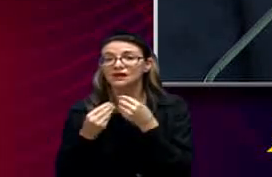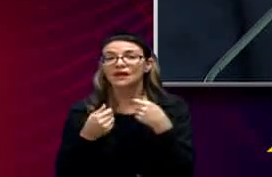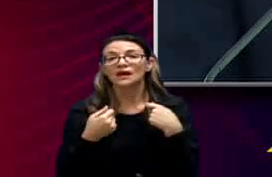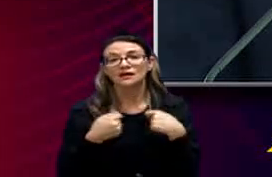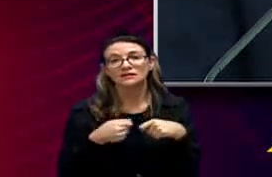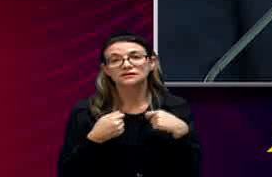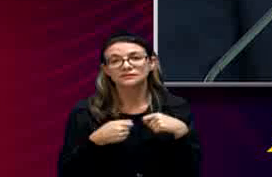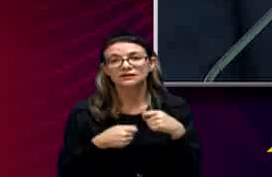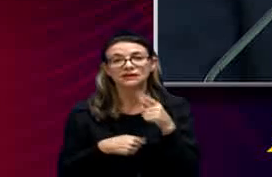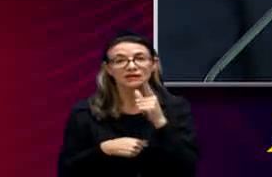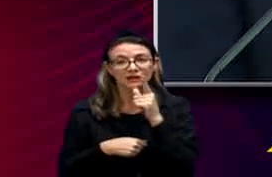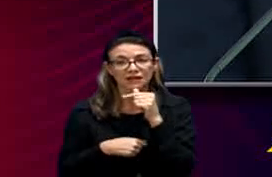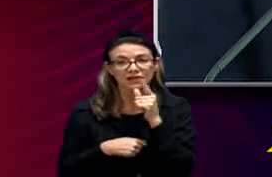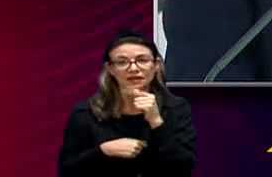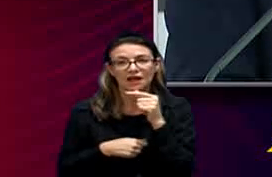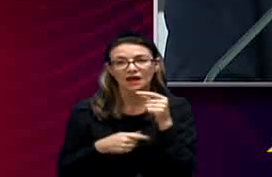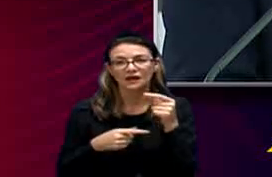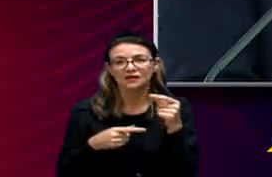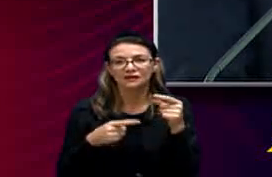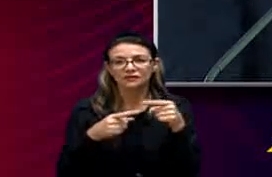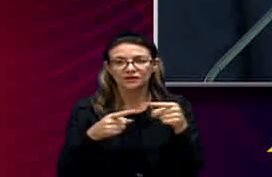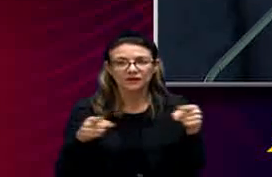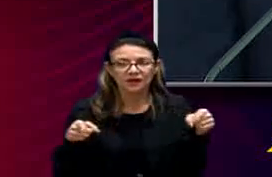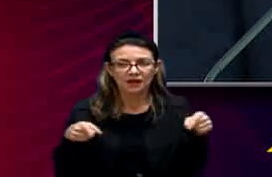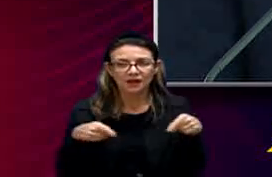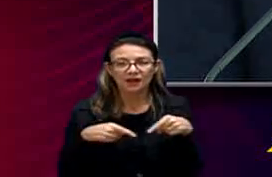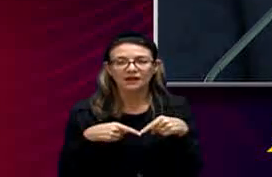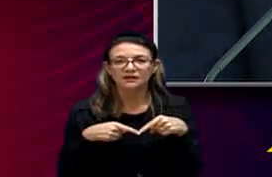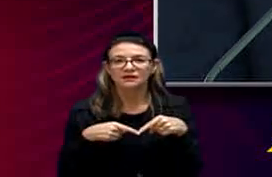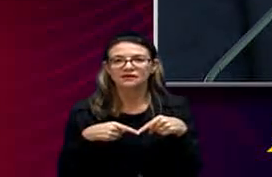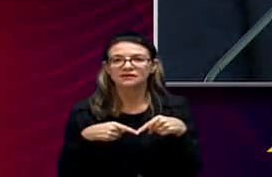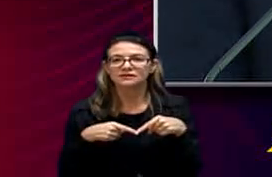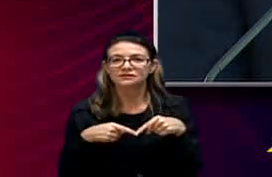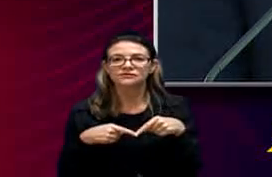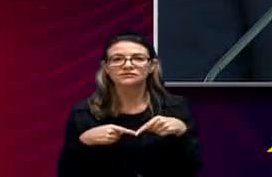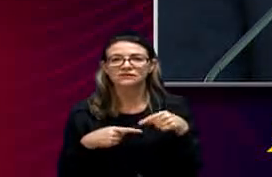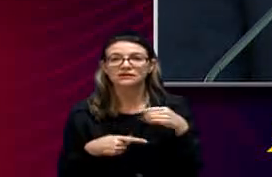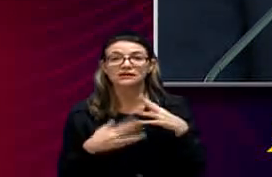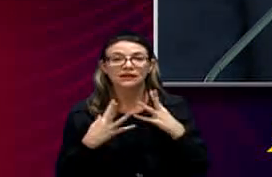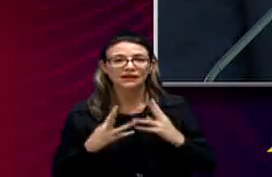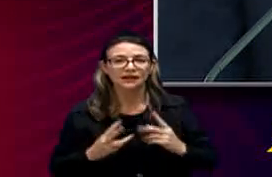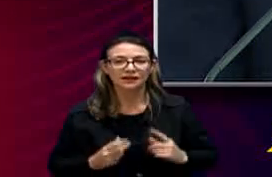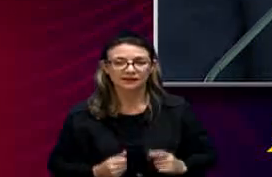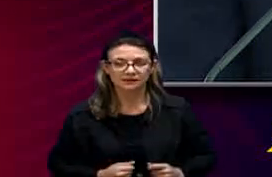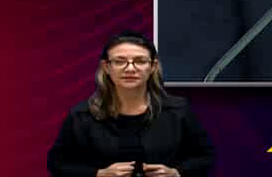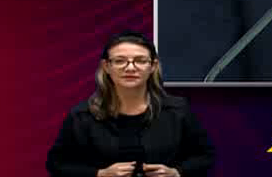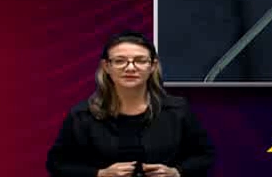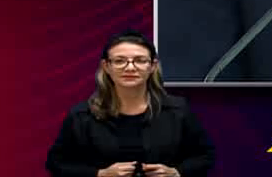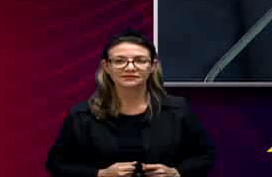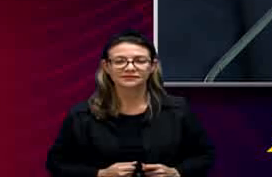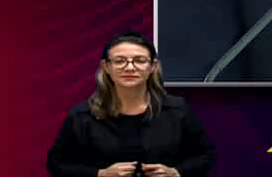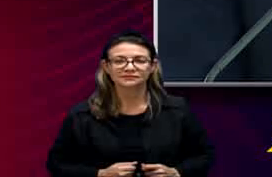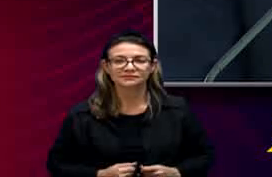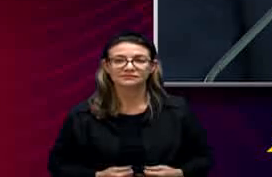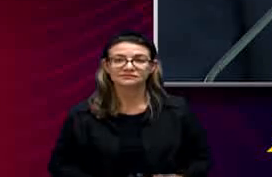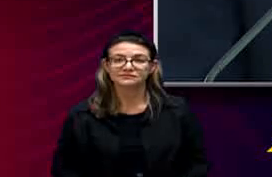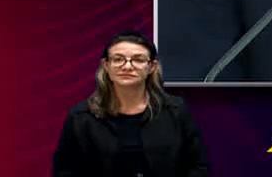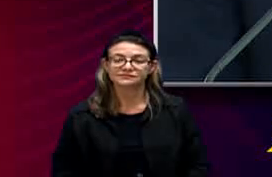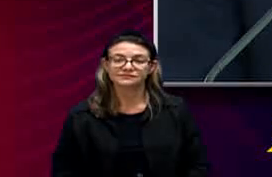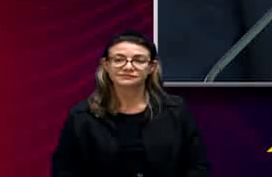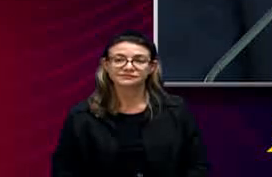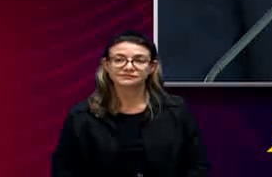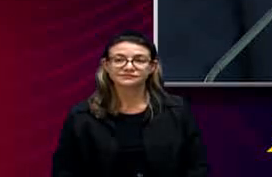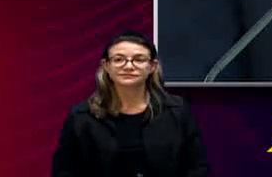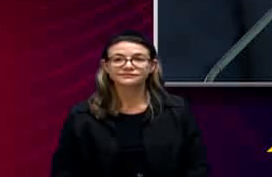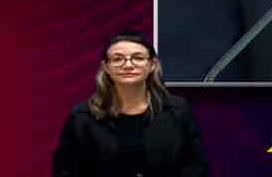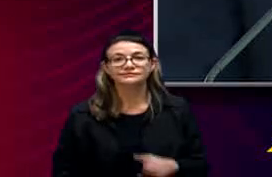descontaminado o Rio Sorocaba não dá tem gente que pesca ali para comer mas agora ele está ele está menos mas está